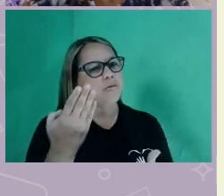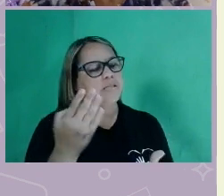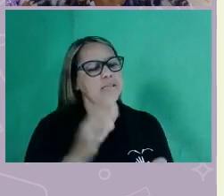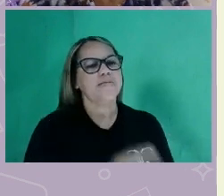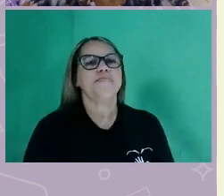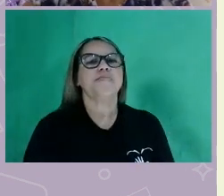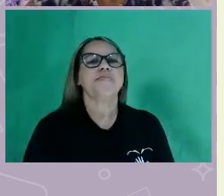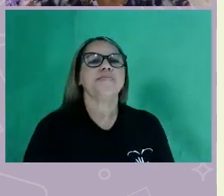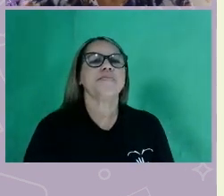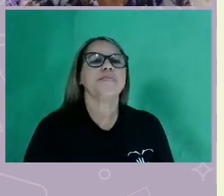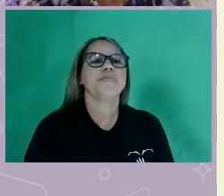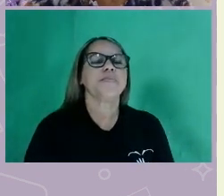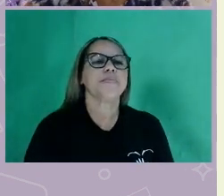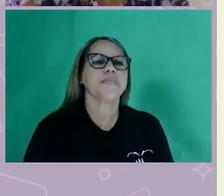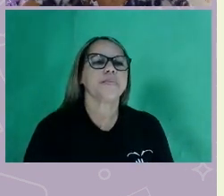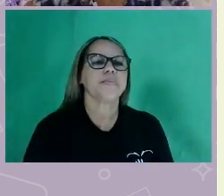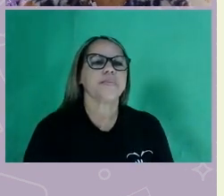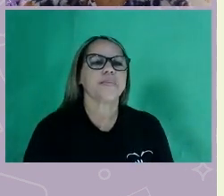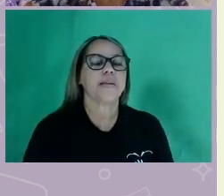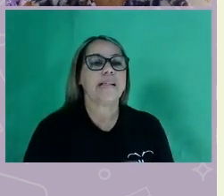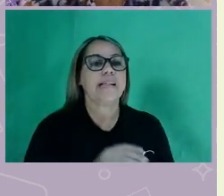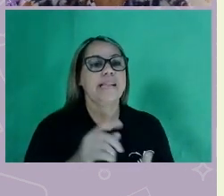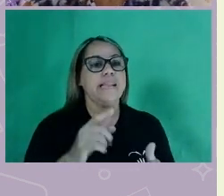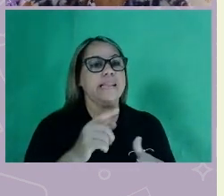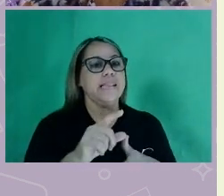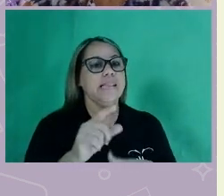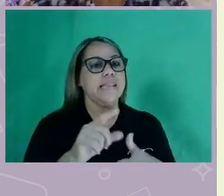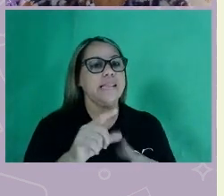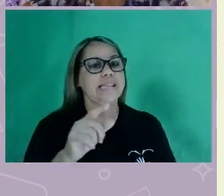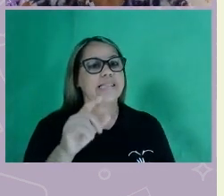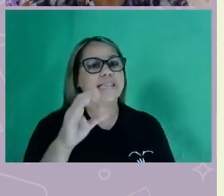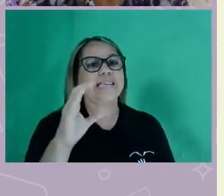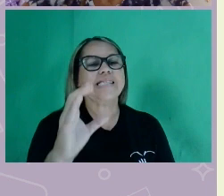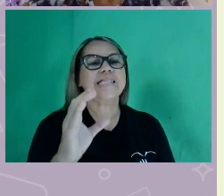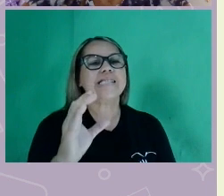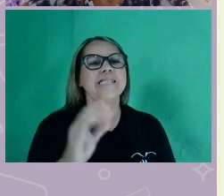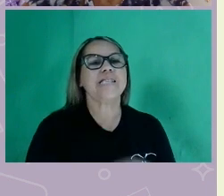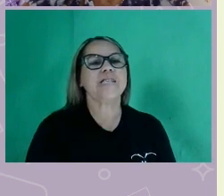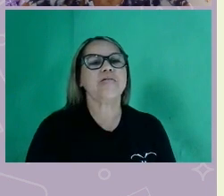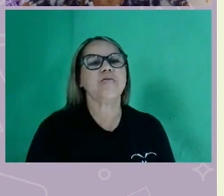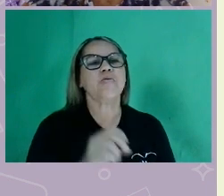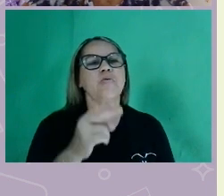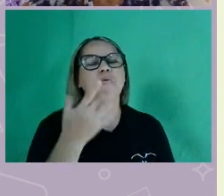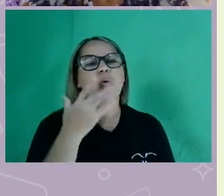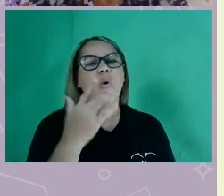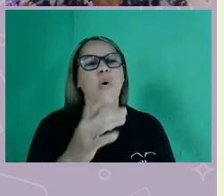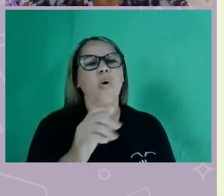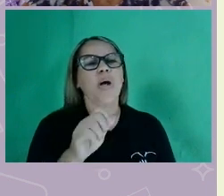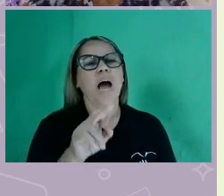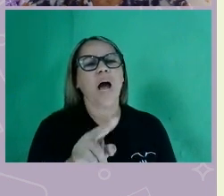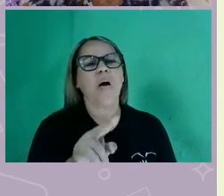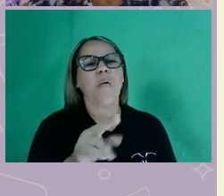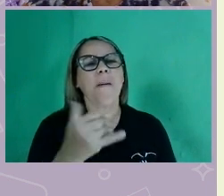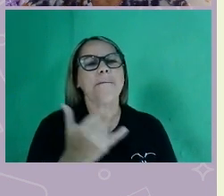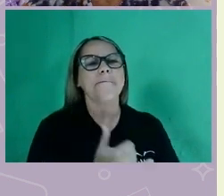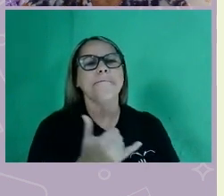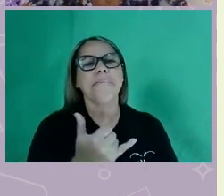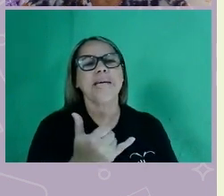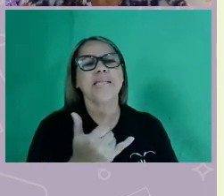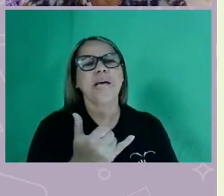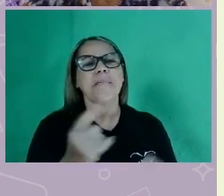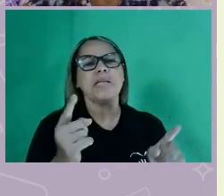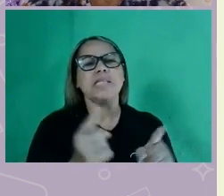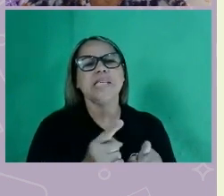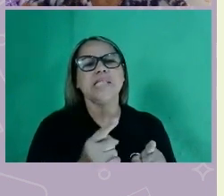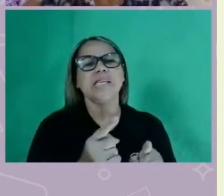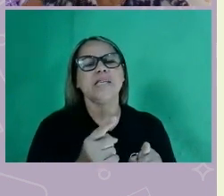vamos para letra C o ouro AU é o metal menos atacado pelos íons hidrogênios H